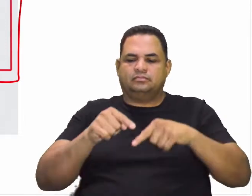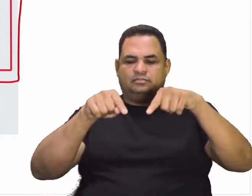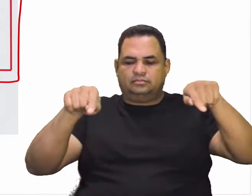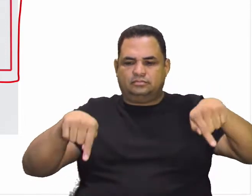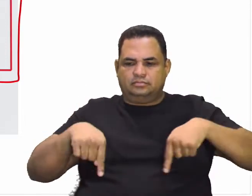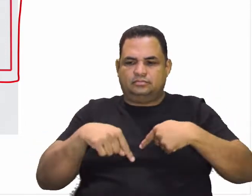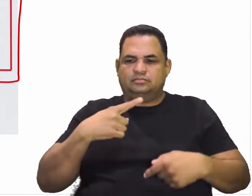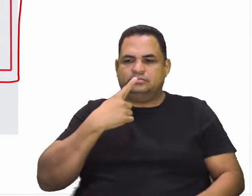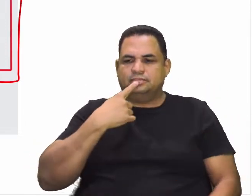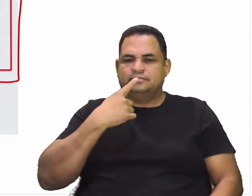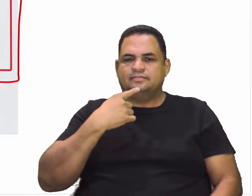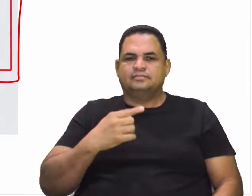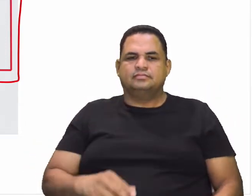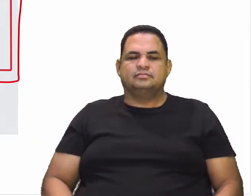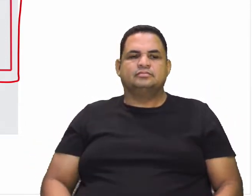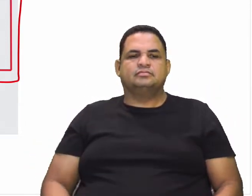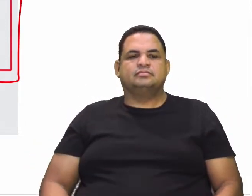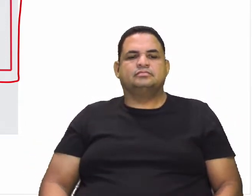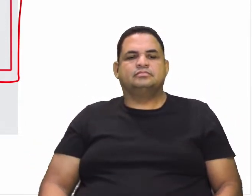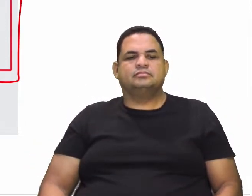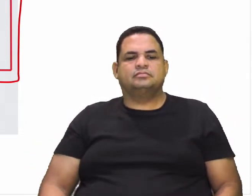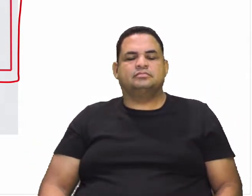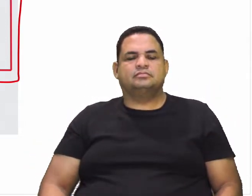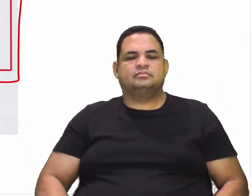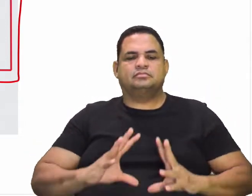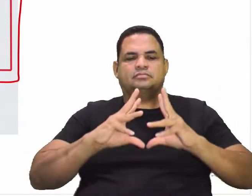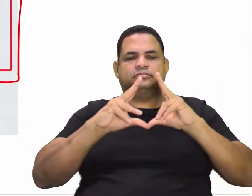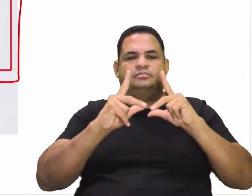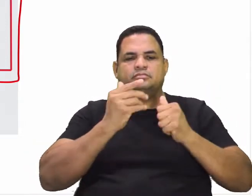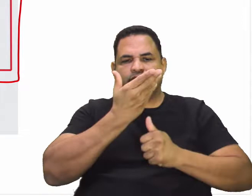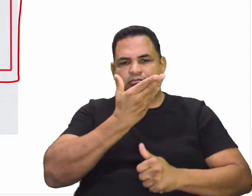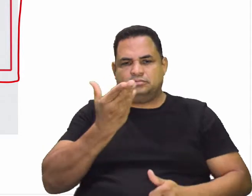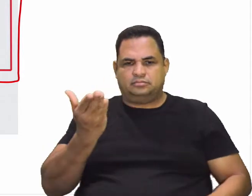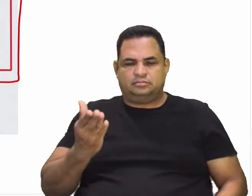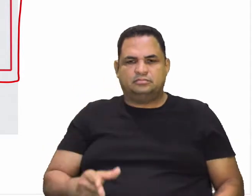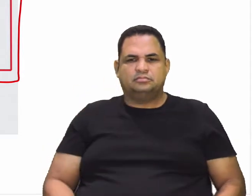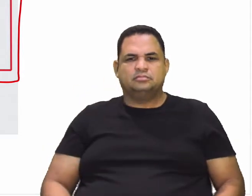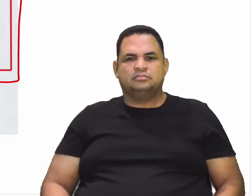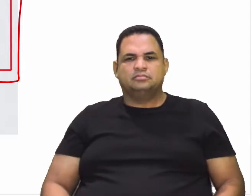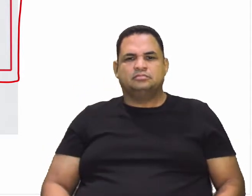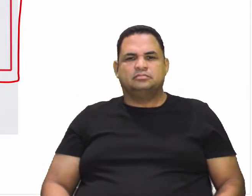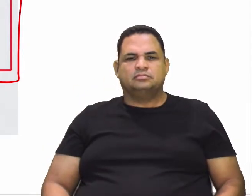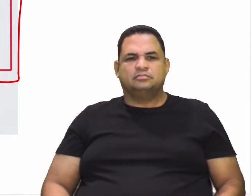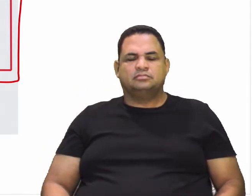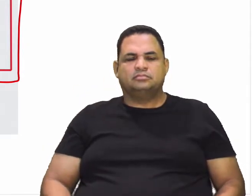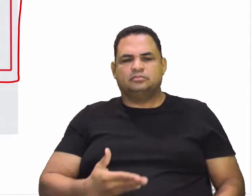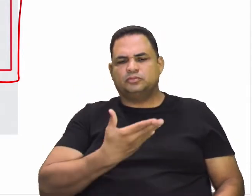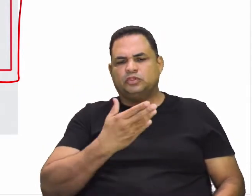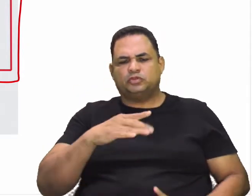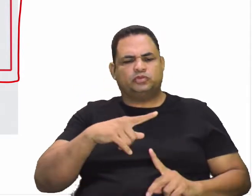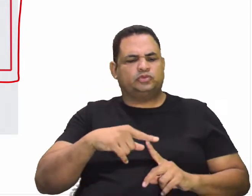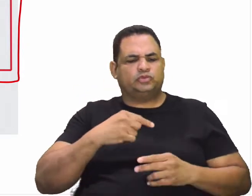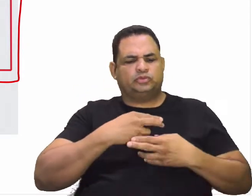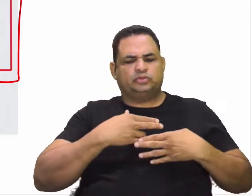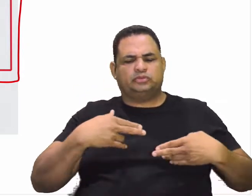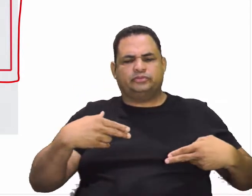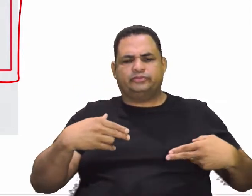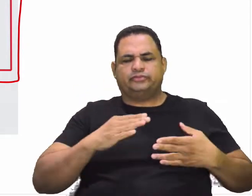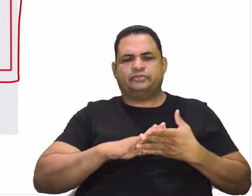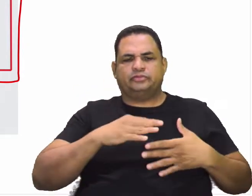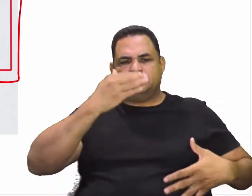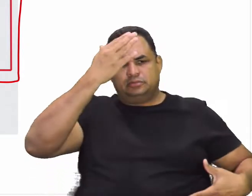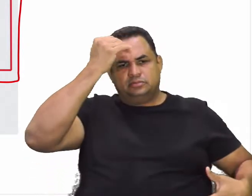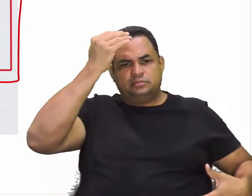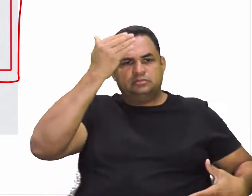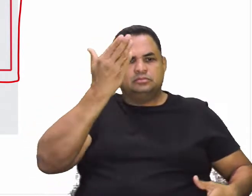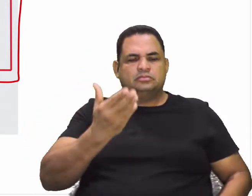quadrado vermelho grande. Todos esses daqui, chimpanzés, orangotango, gorila, fazem parte